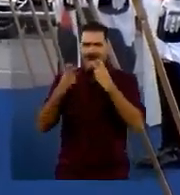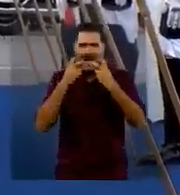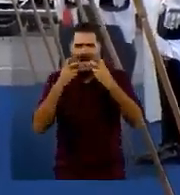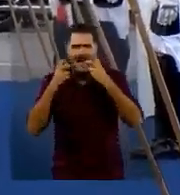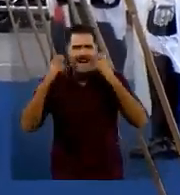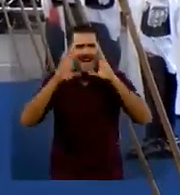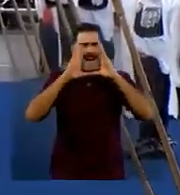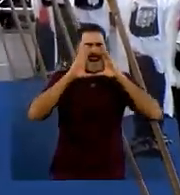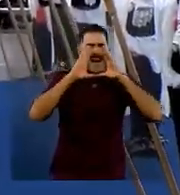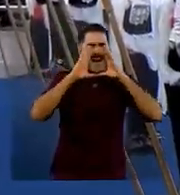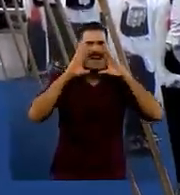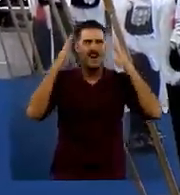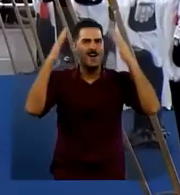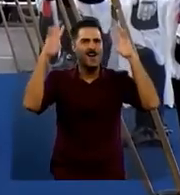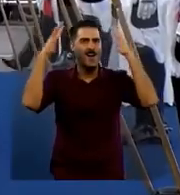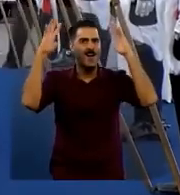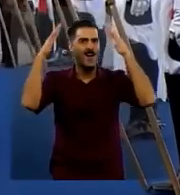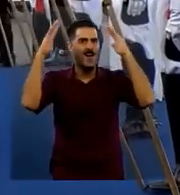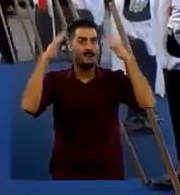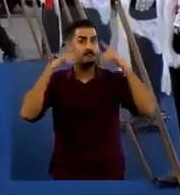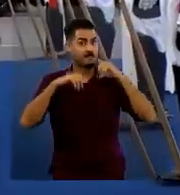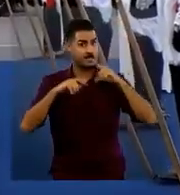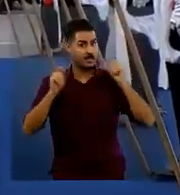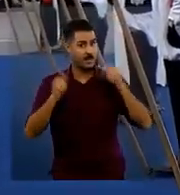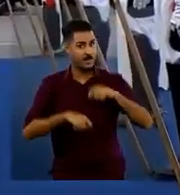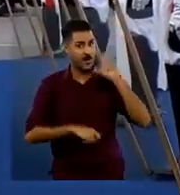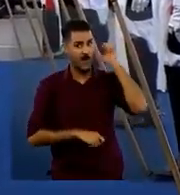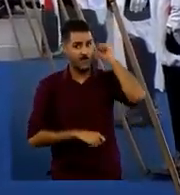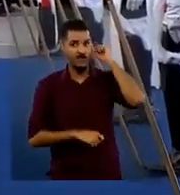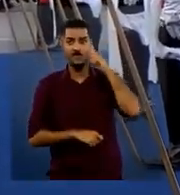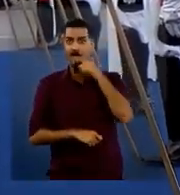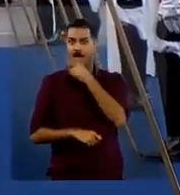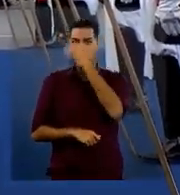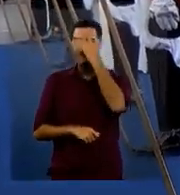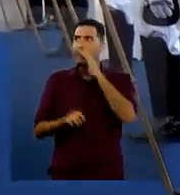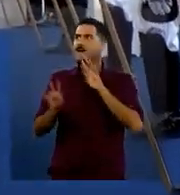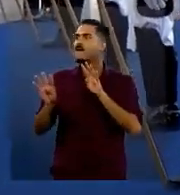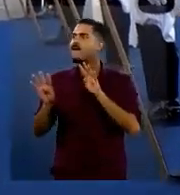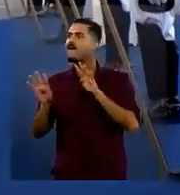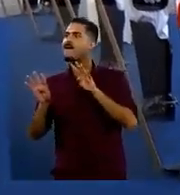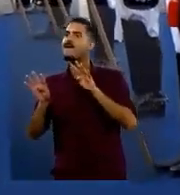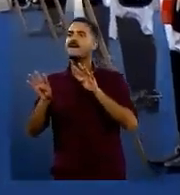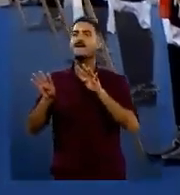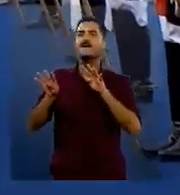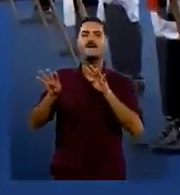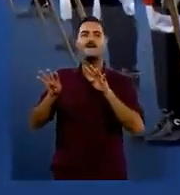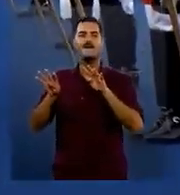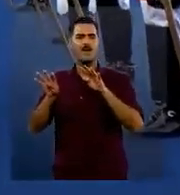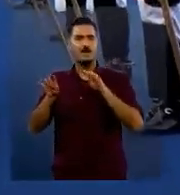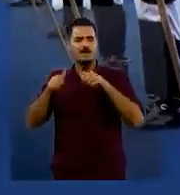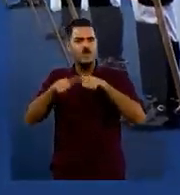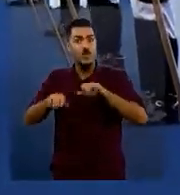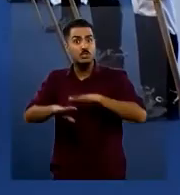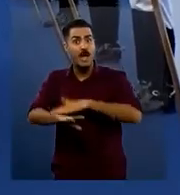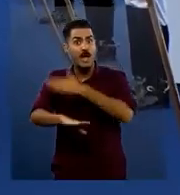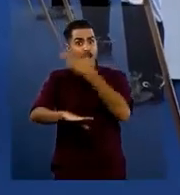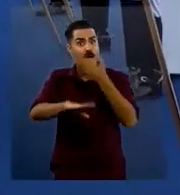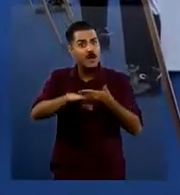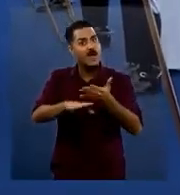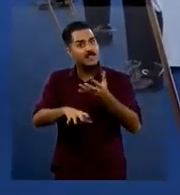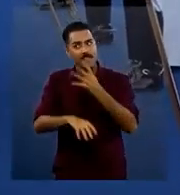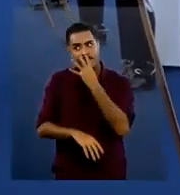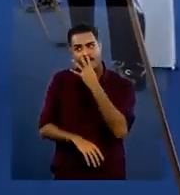das pessoas. Acompanhando aí, desde cedo, né, Paulo, a cerimônia de posse de